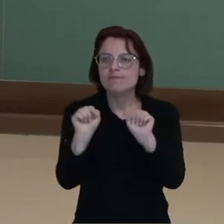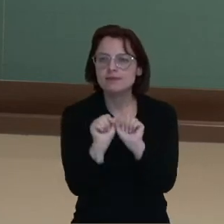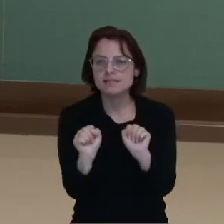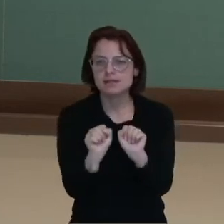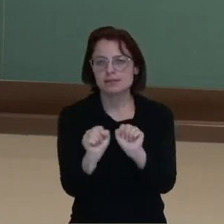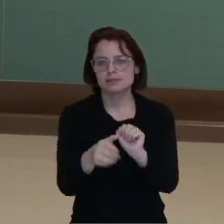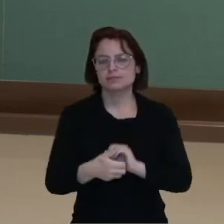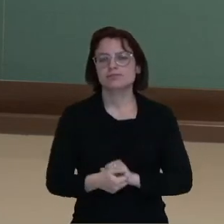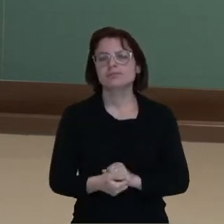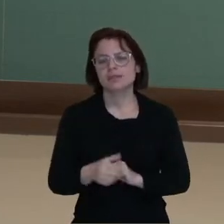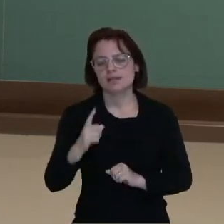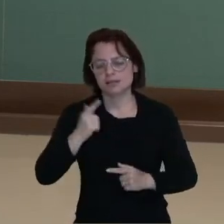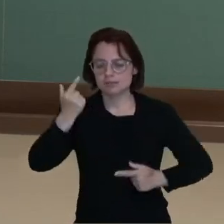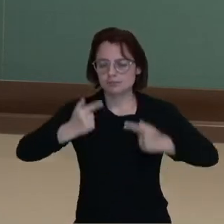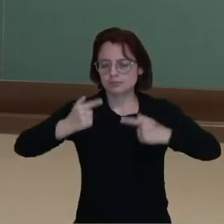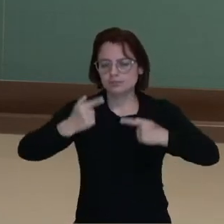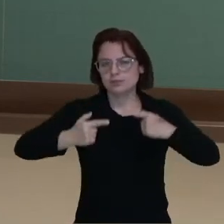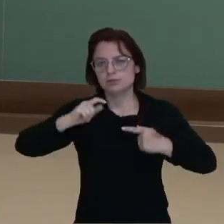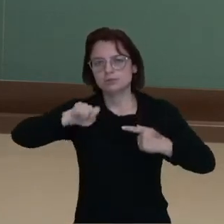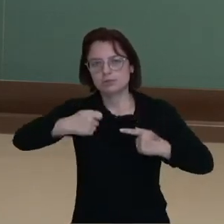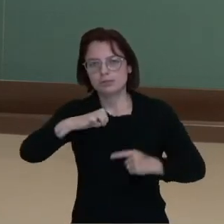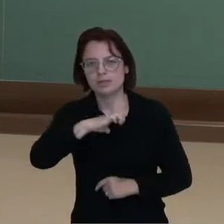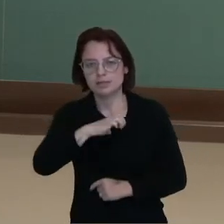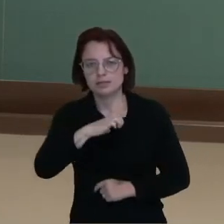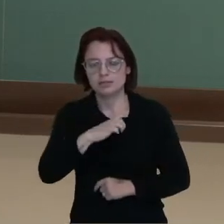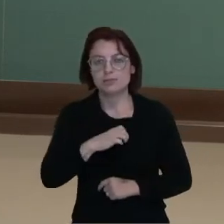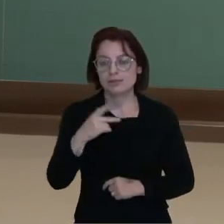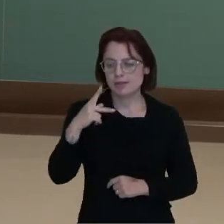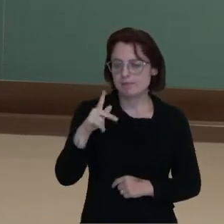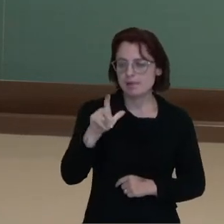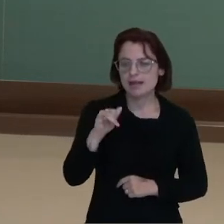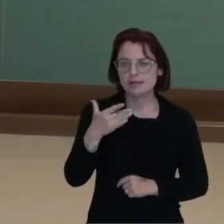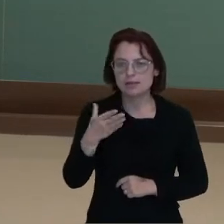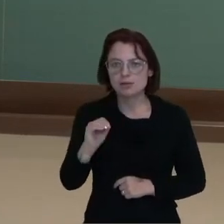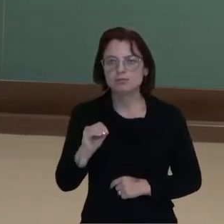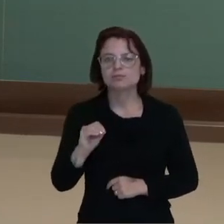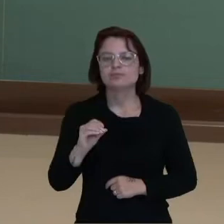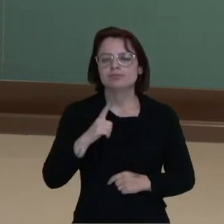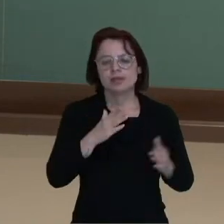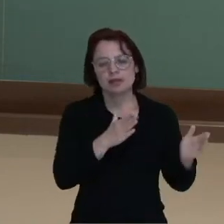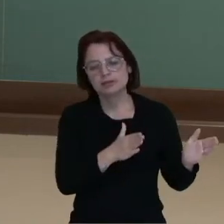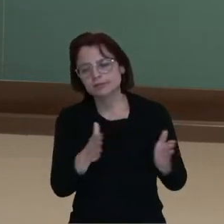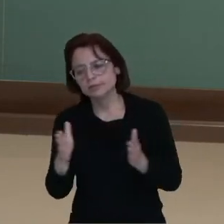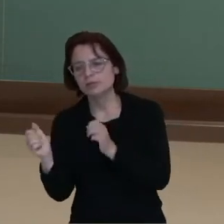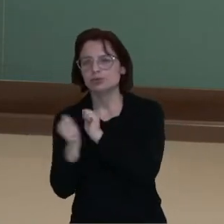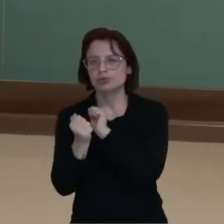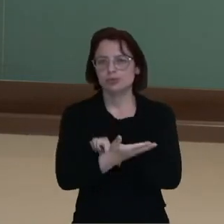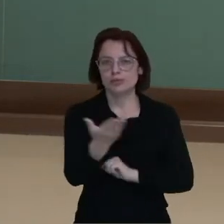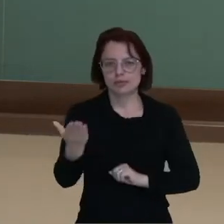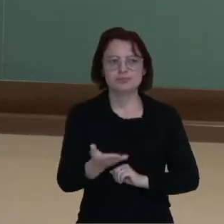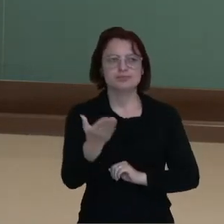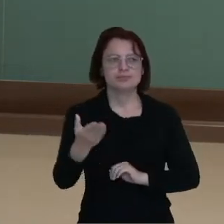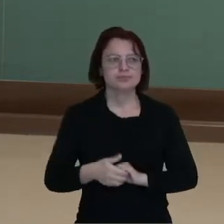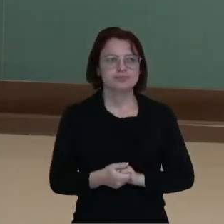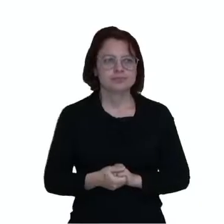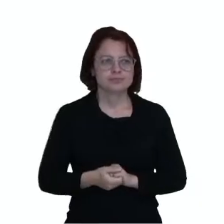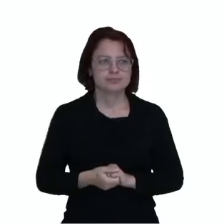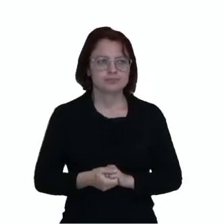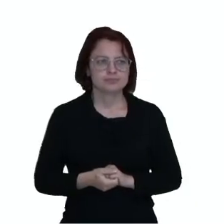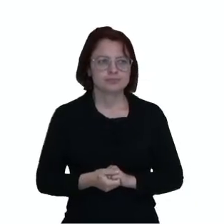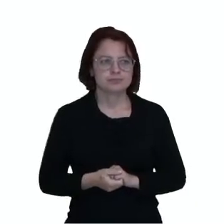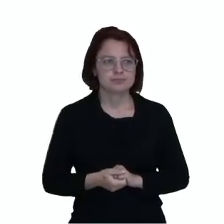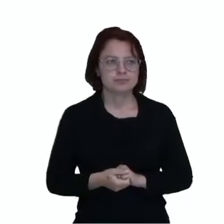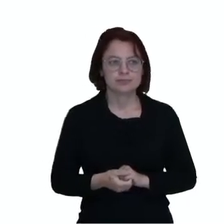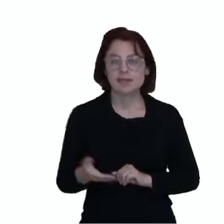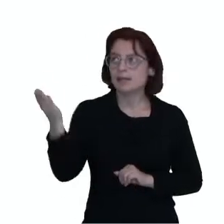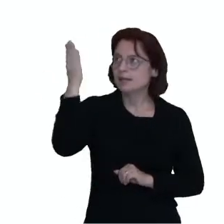ele começa a discussão sobre ética e Platão e Aristóteles vão acompanhar ele, certo? Tanto que aí na